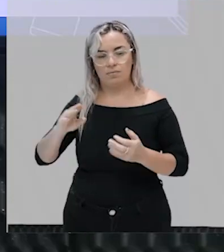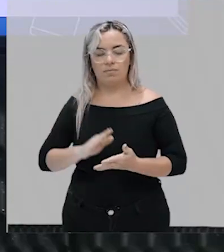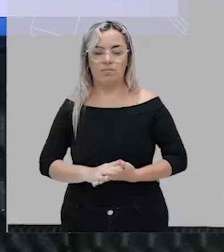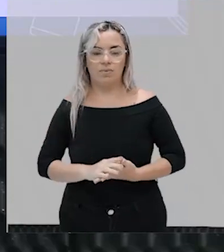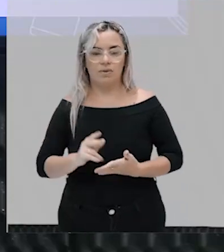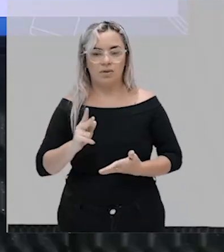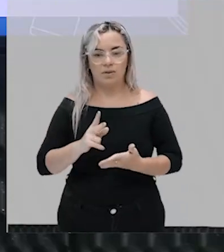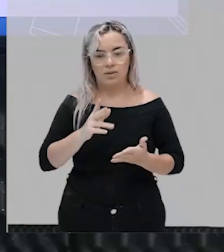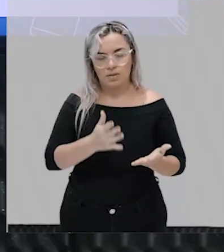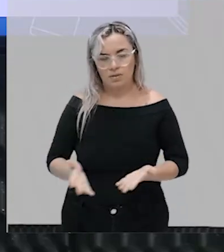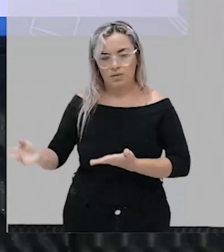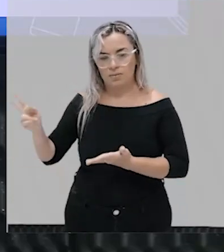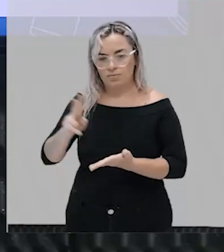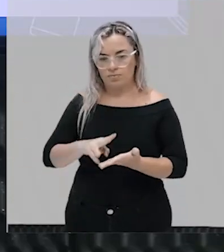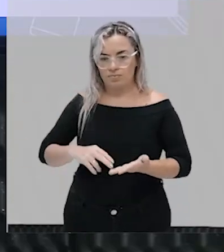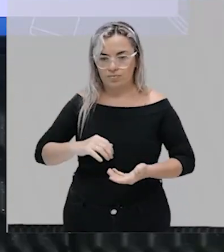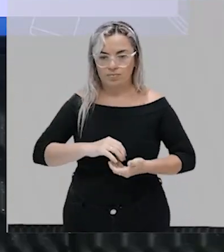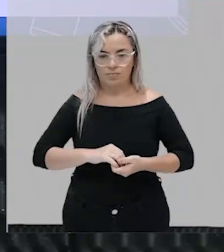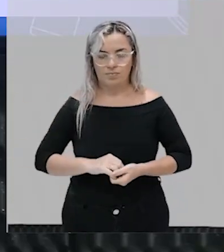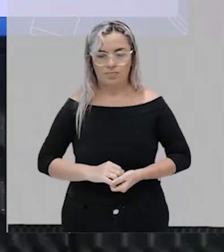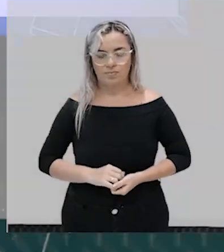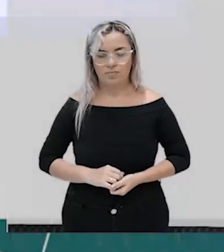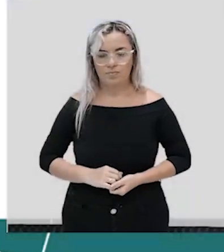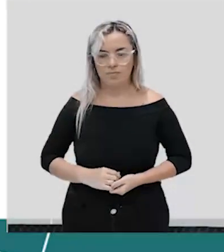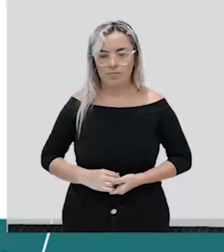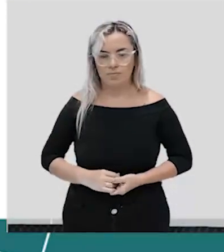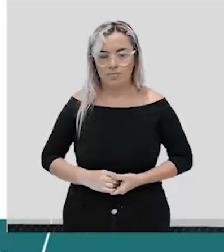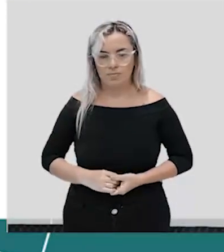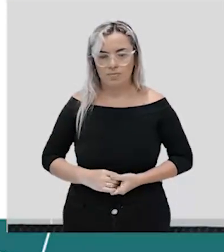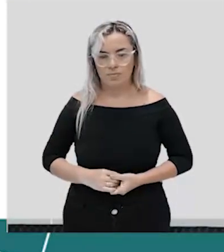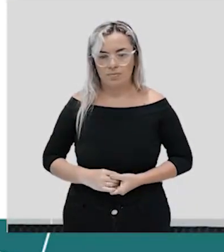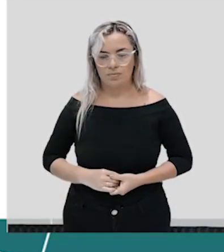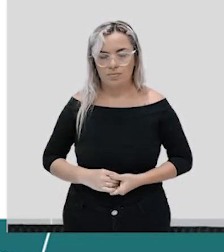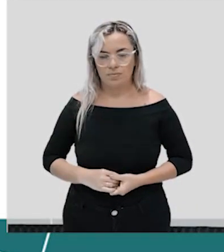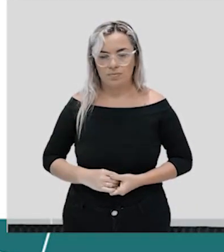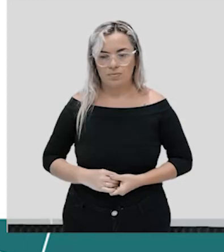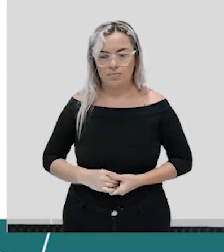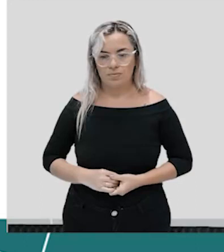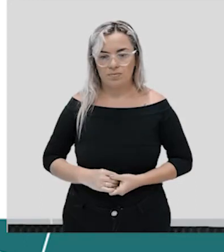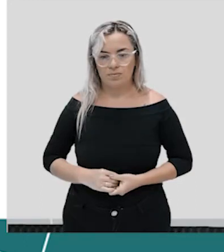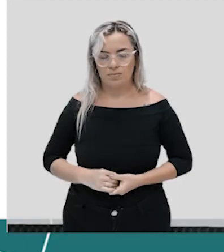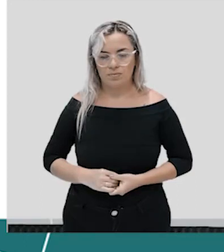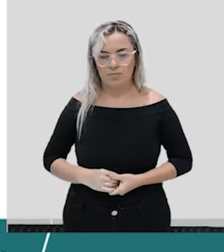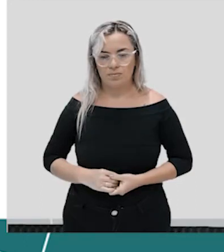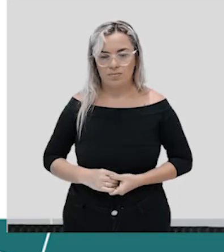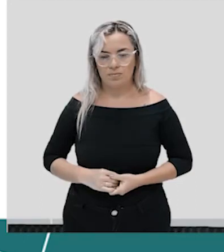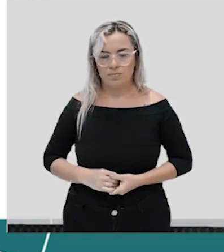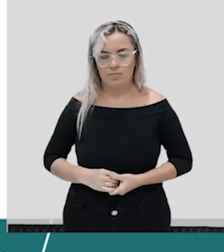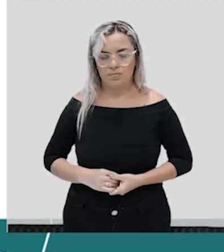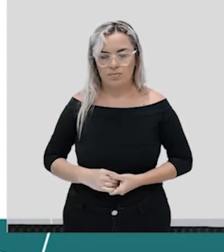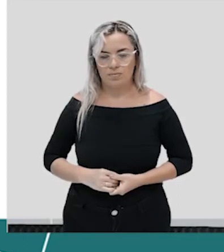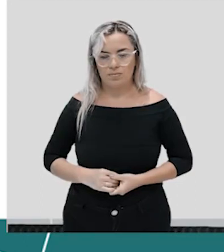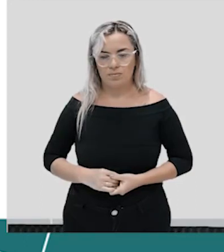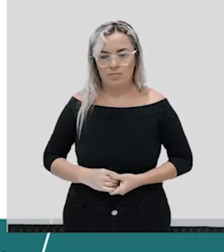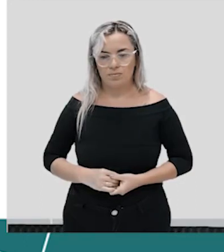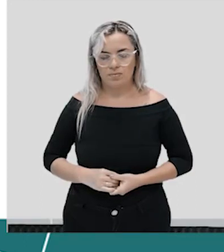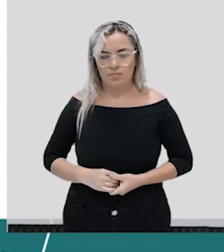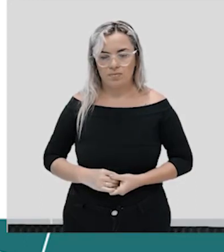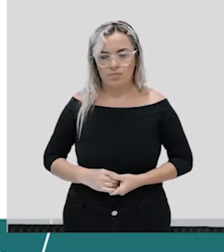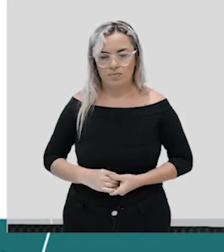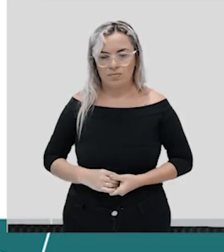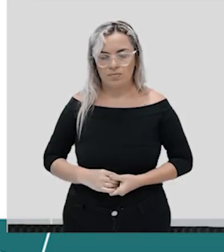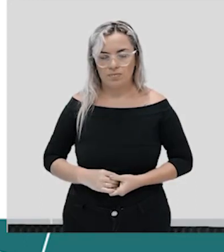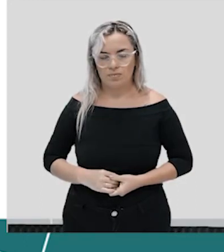de interferências, o verbo é levar, leva-nos ou levam-nos ou leva-nos, enfim, você vai ver